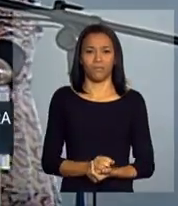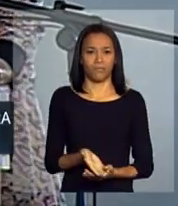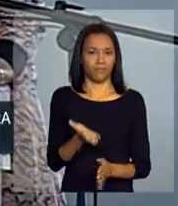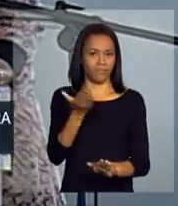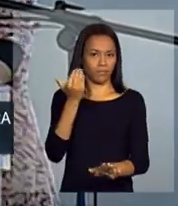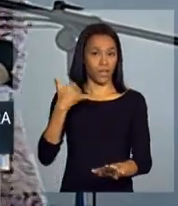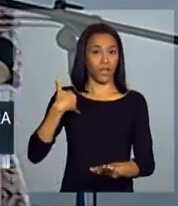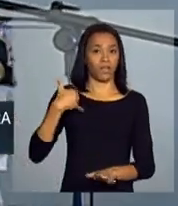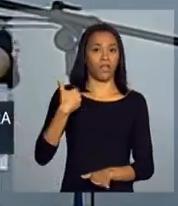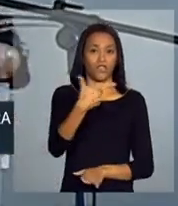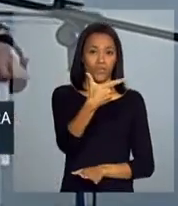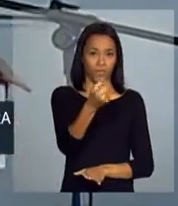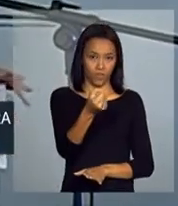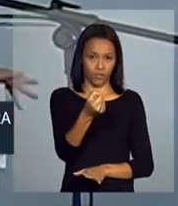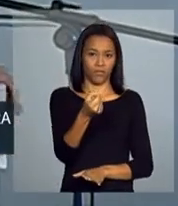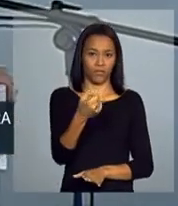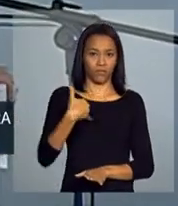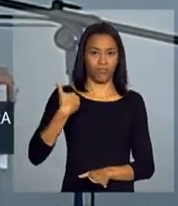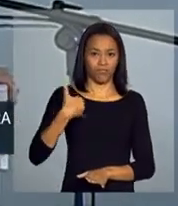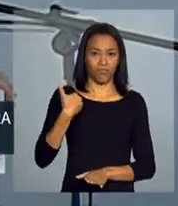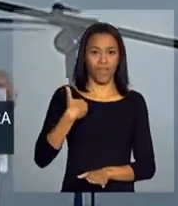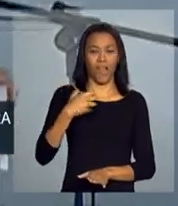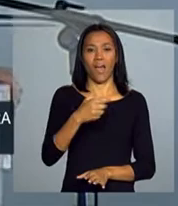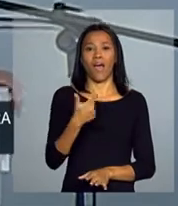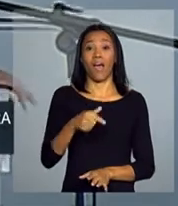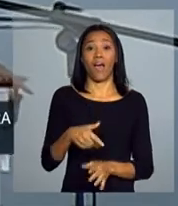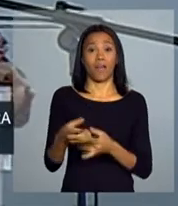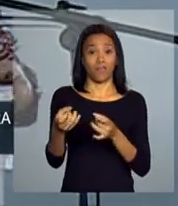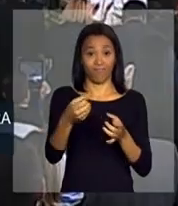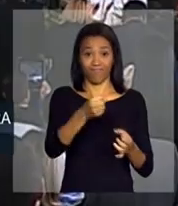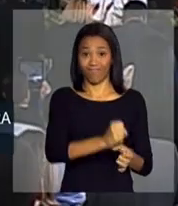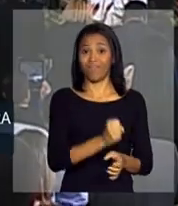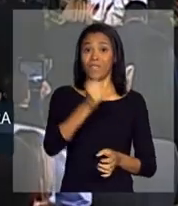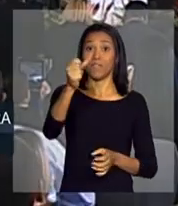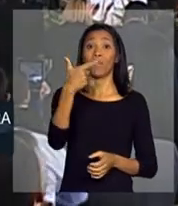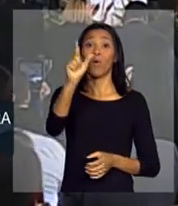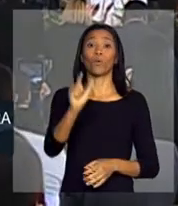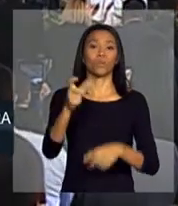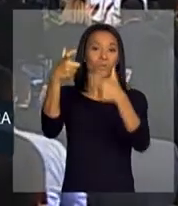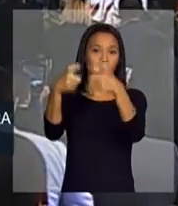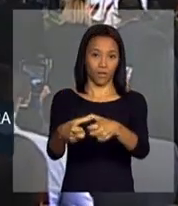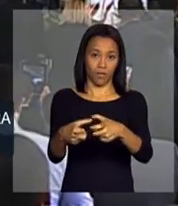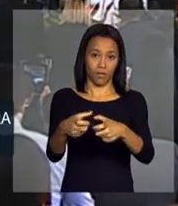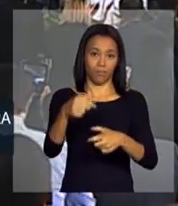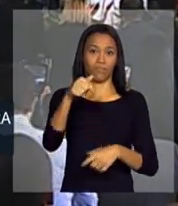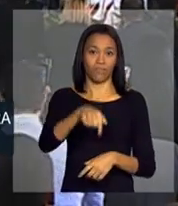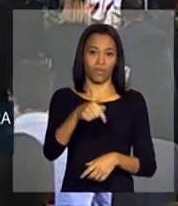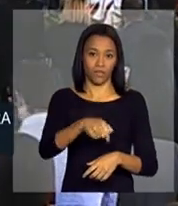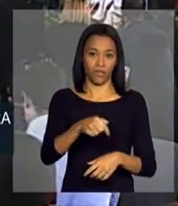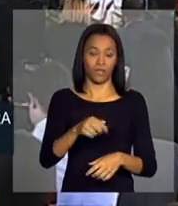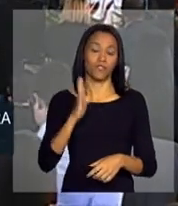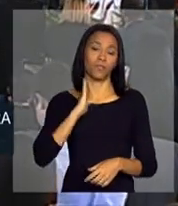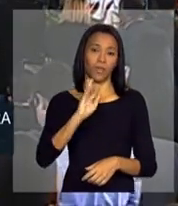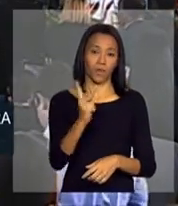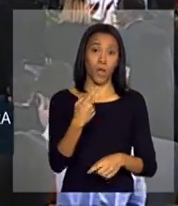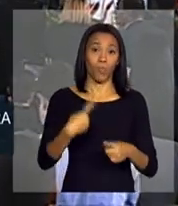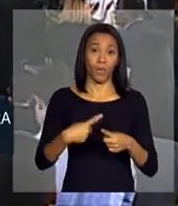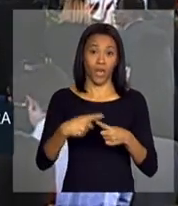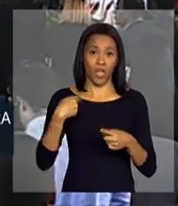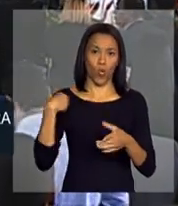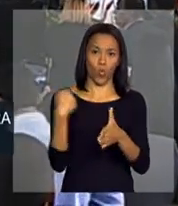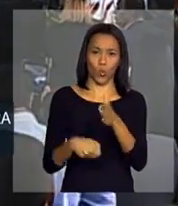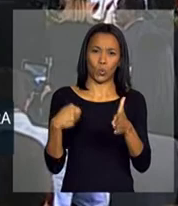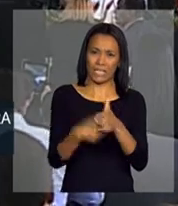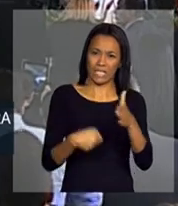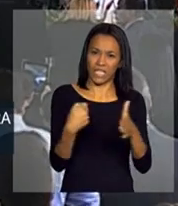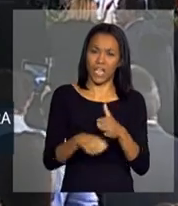aos 20 anos de idade a sair de Belo Horizonte, porque eu lutei